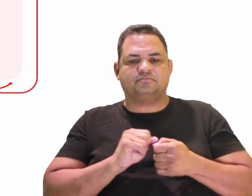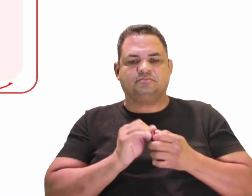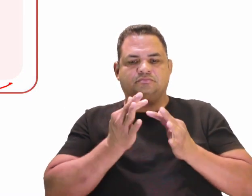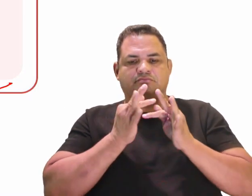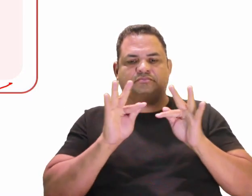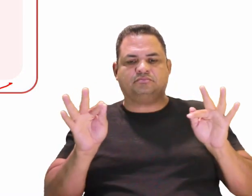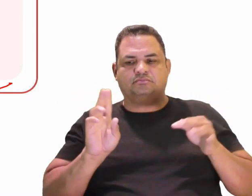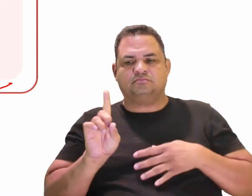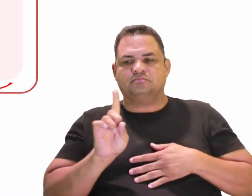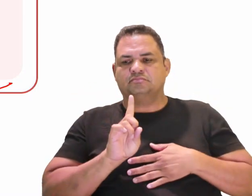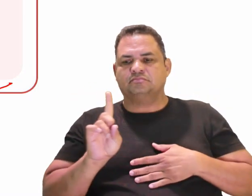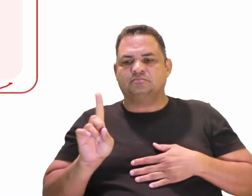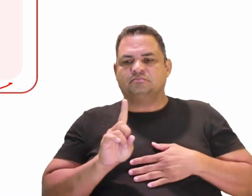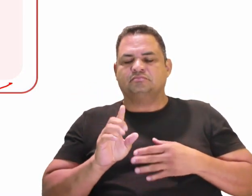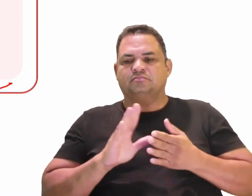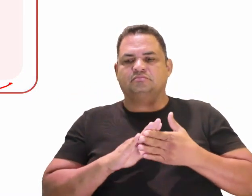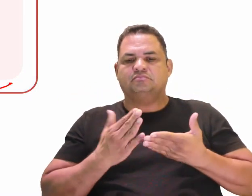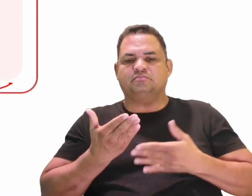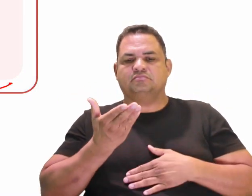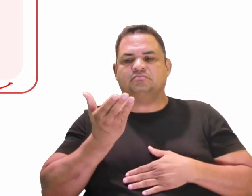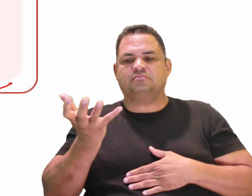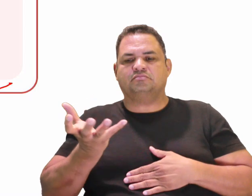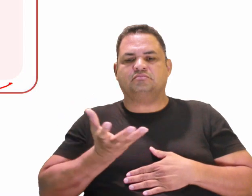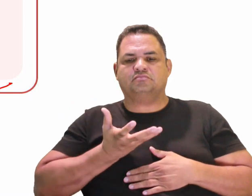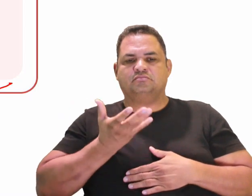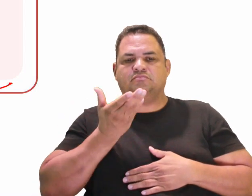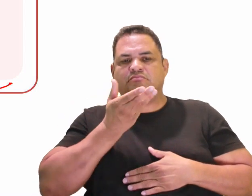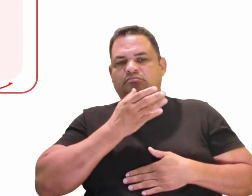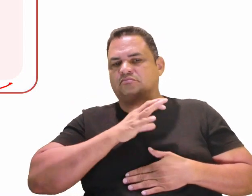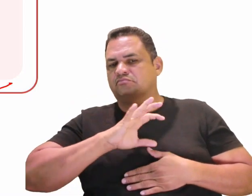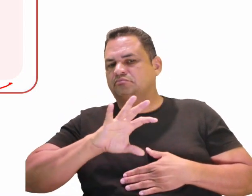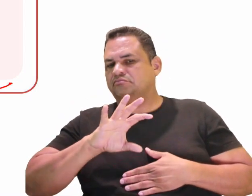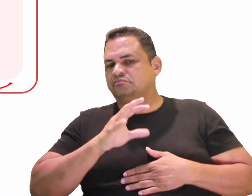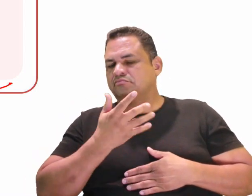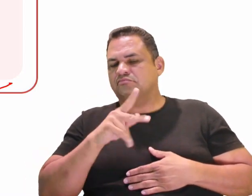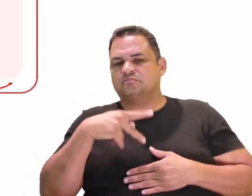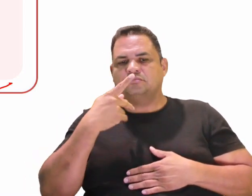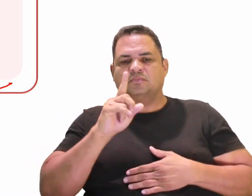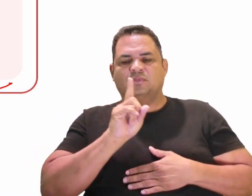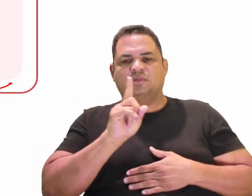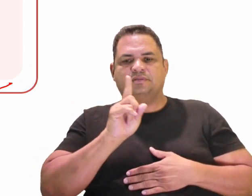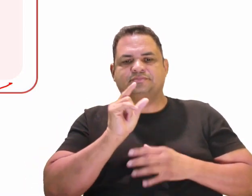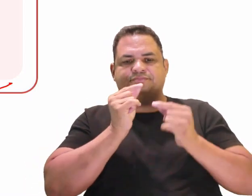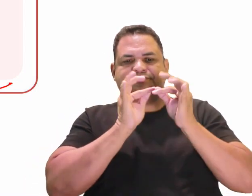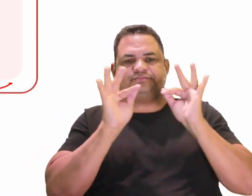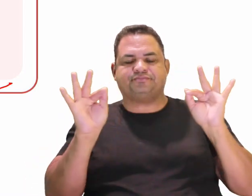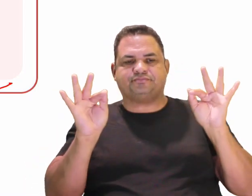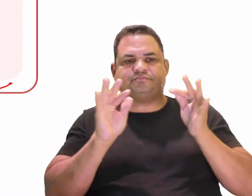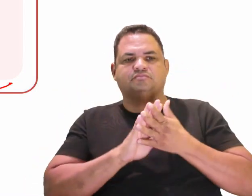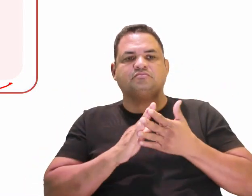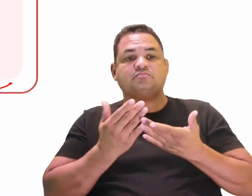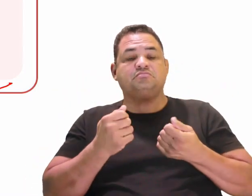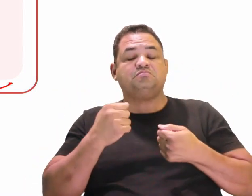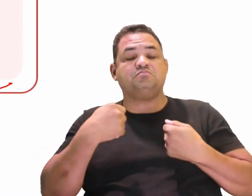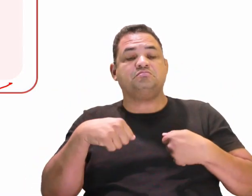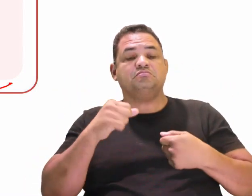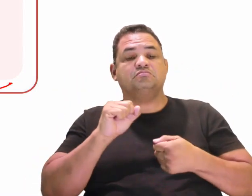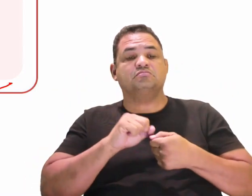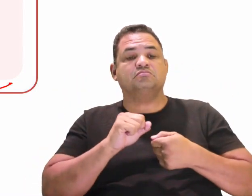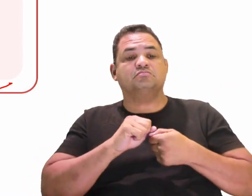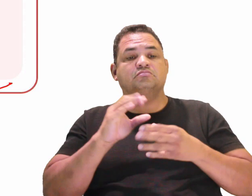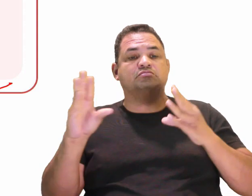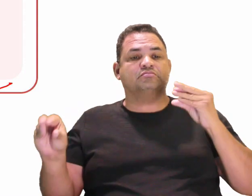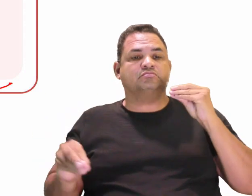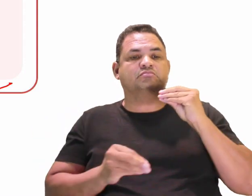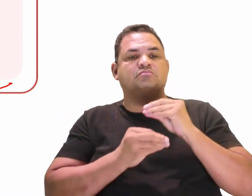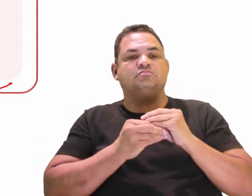na negação, se eu quero, por exemplo, negar esta afirmação aqui, he can swim, a única coisa que você deve fazer é